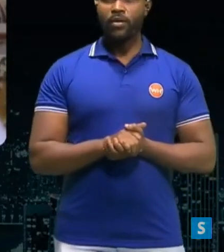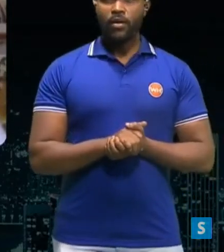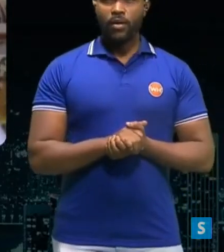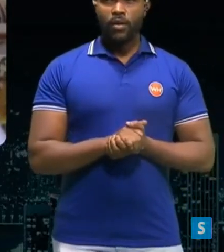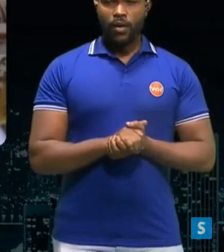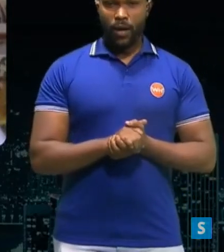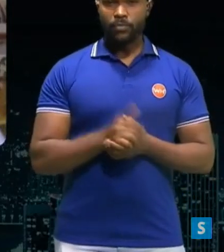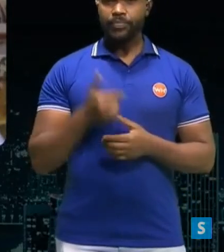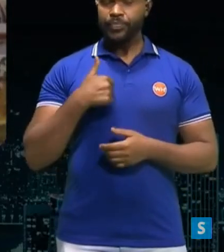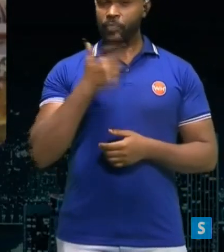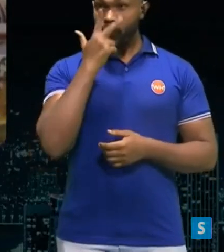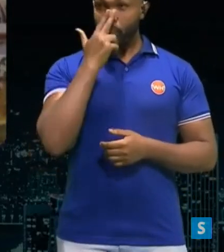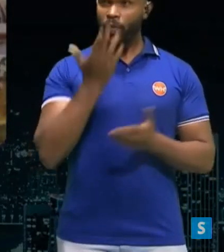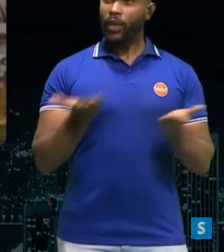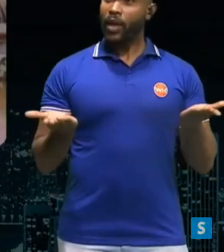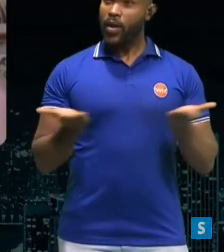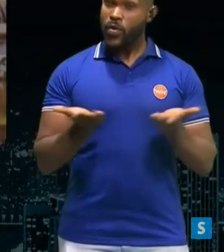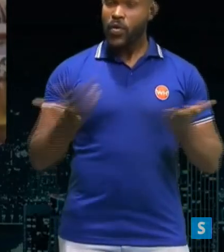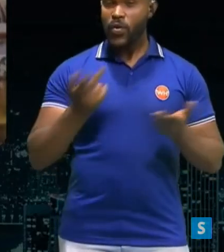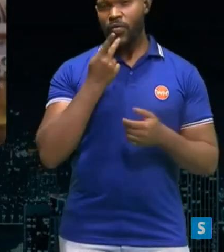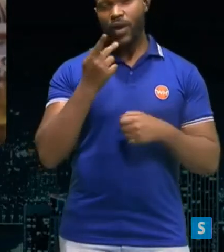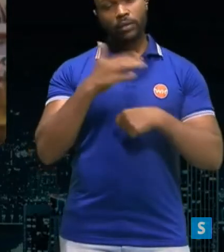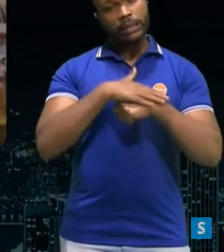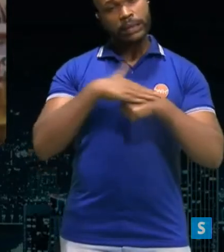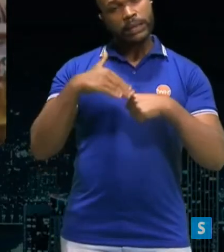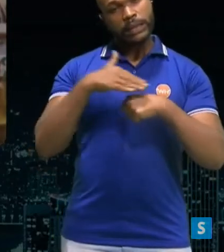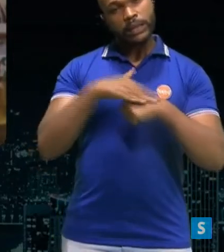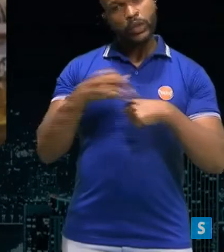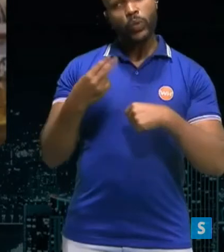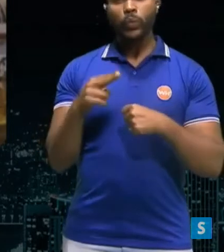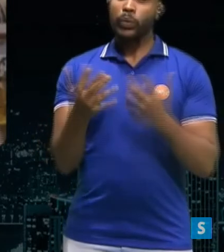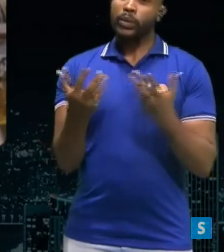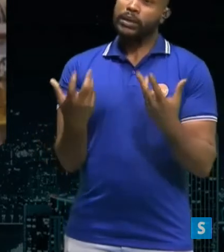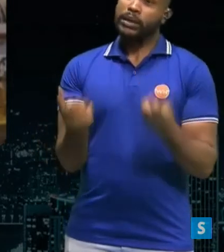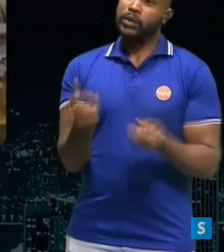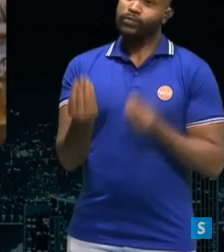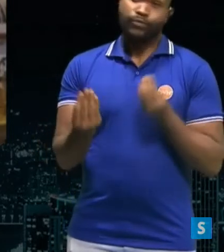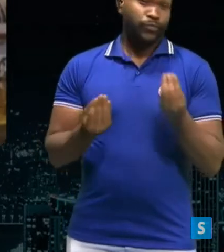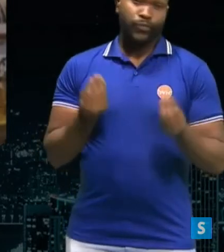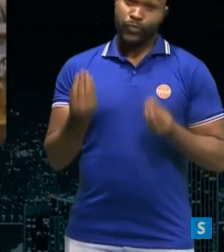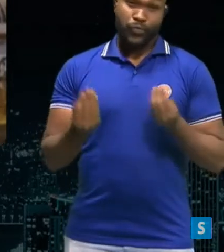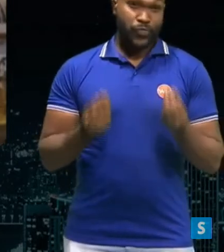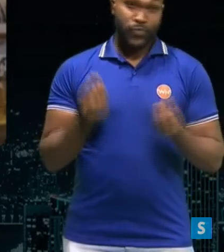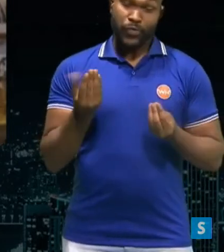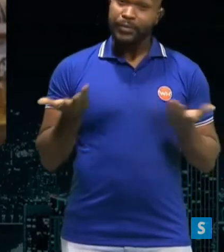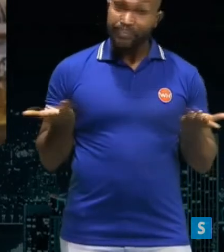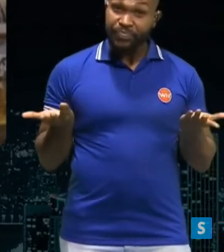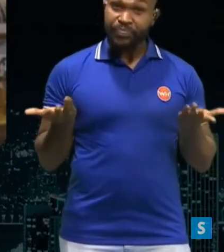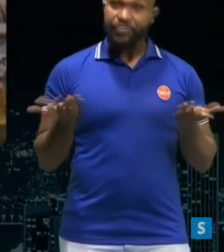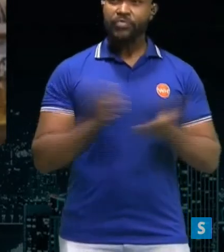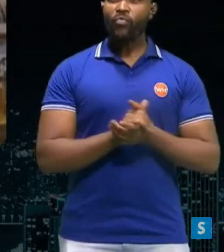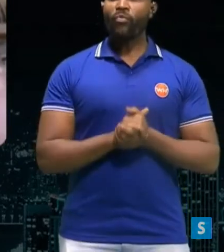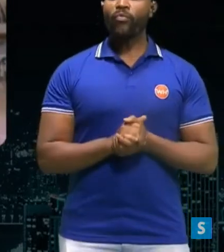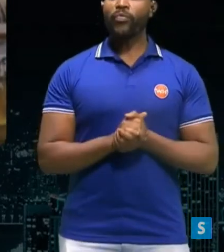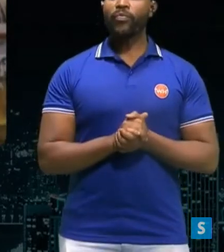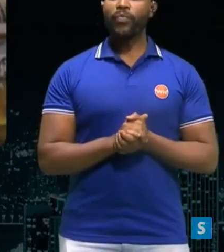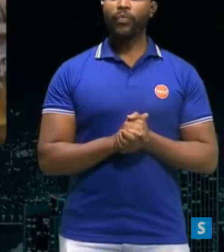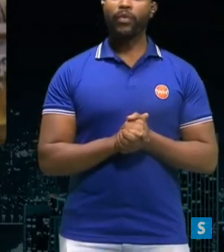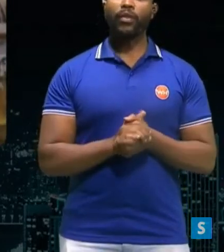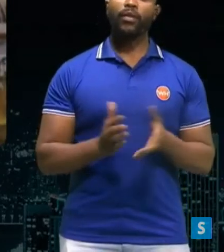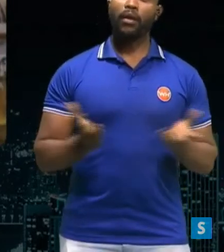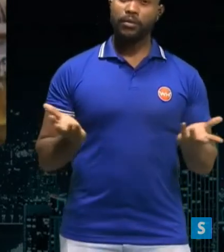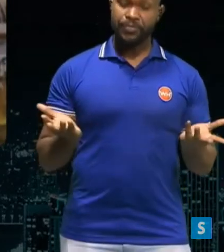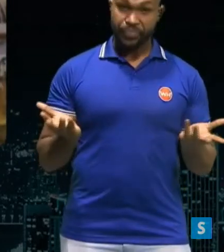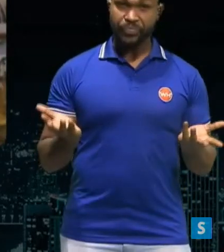eu acho que agora eu tenho que ir elogiar Ou eu aceito o elogio como é que eu faço bar